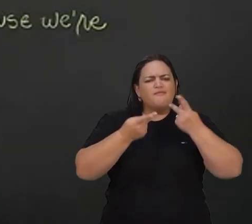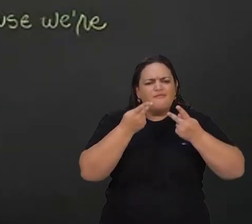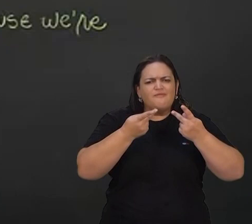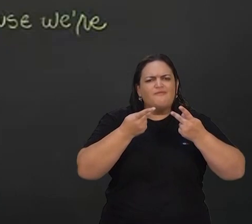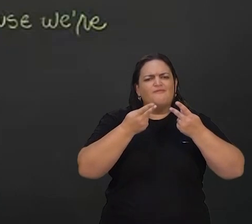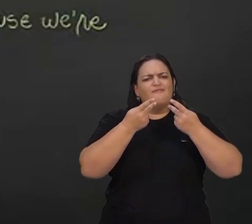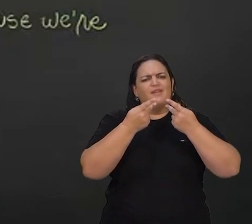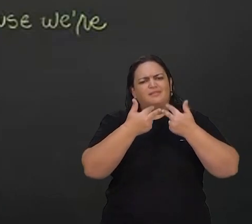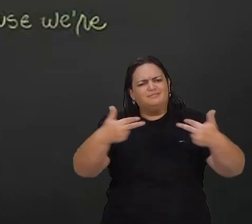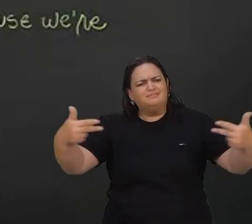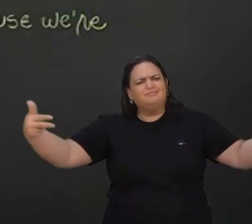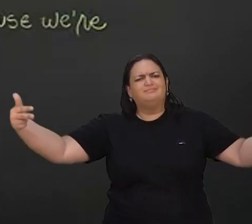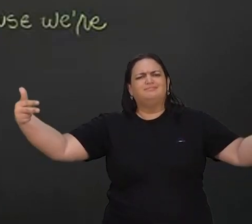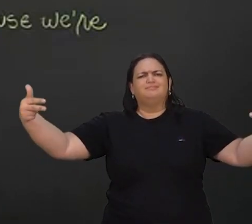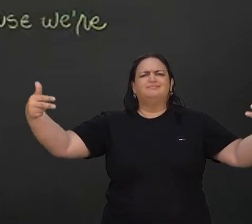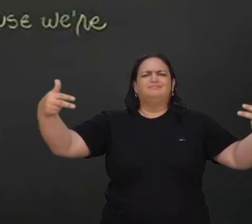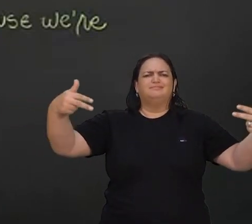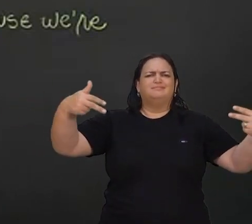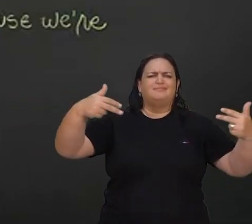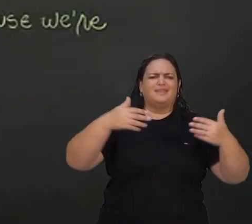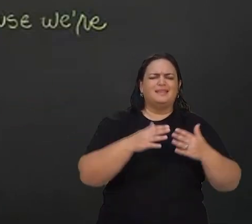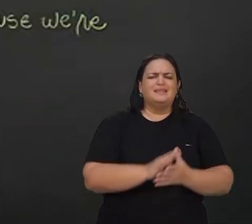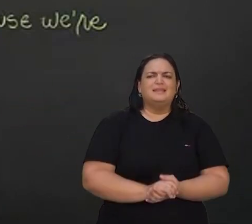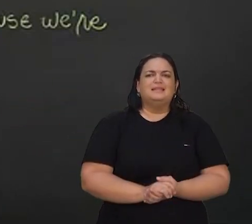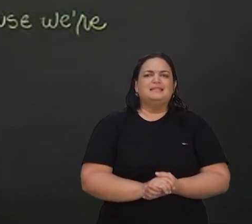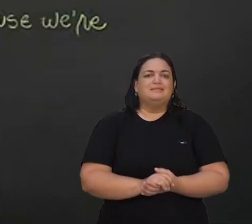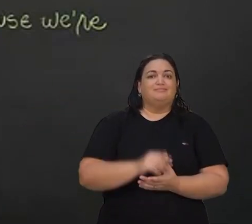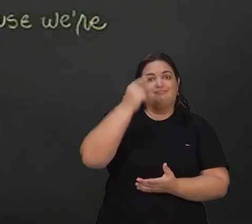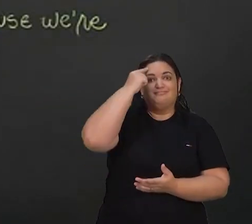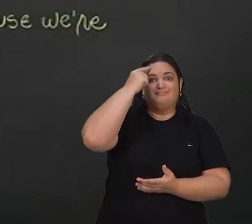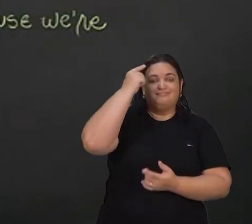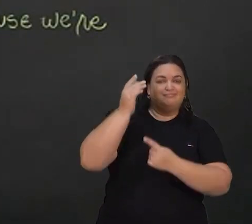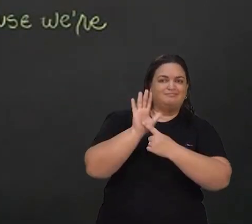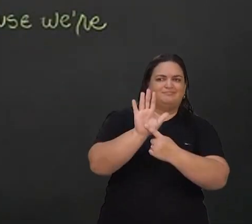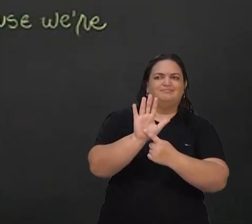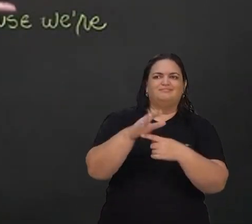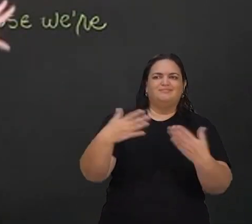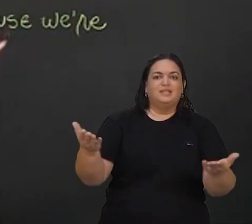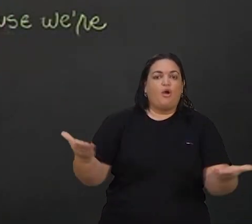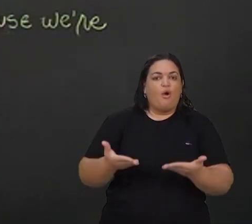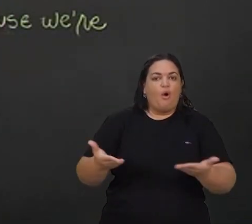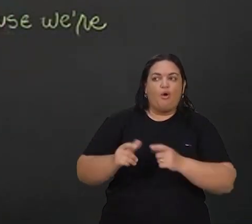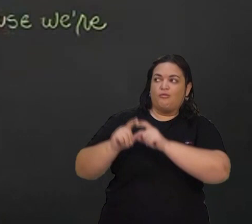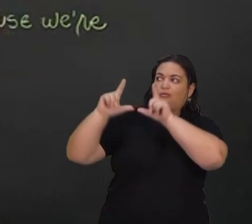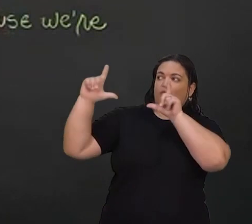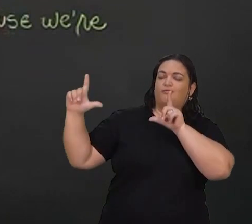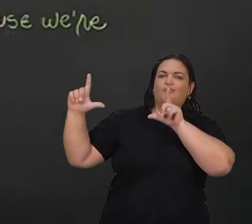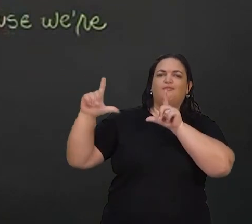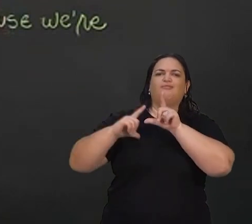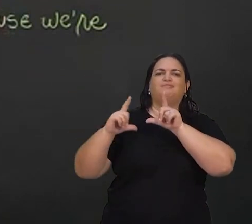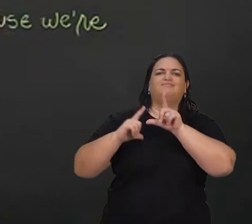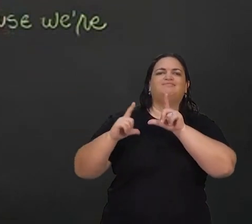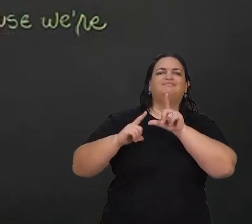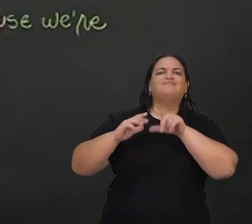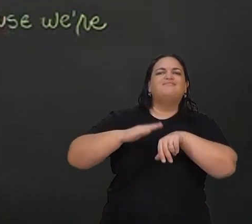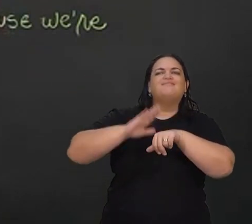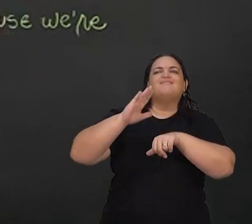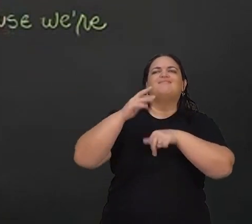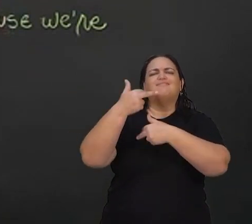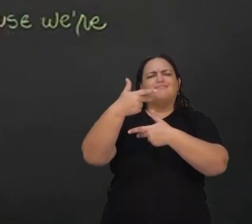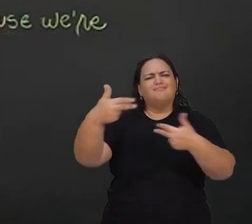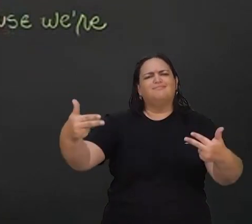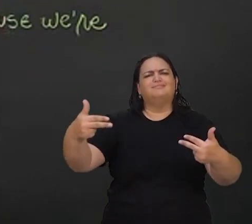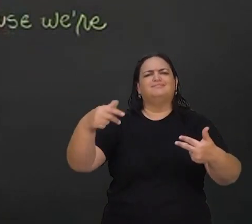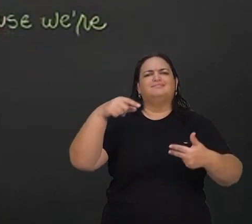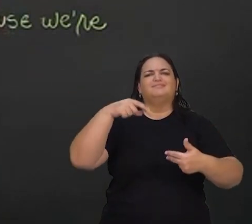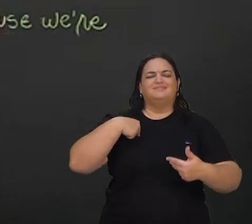melhor as nossas ideias. E é por isso que hoje eu trouxe um quadro um pouquinho recheado de sentenças, de letras, mas calma, eu vou junto